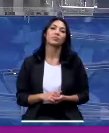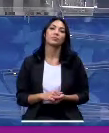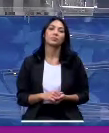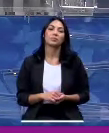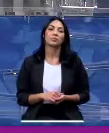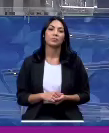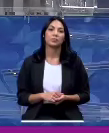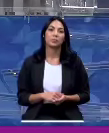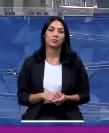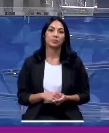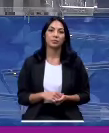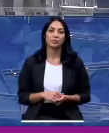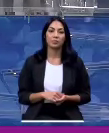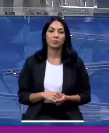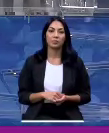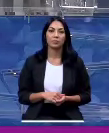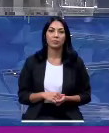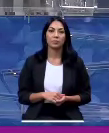Vermelha, 11.